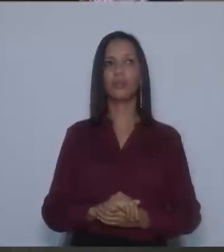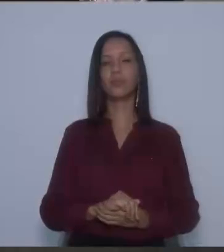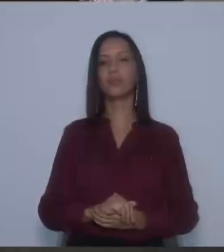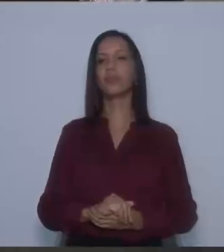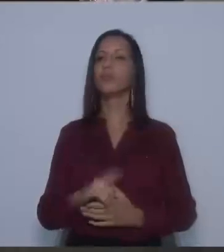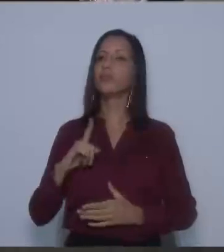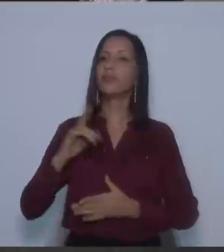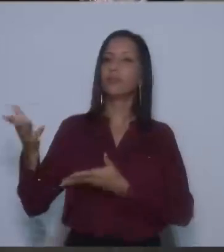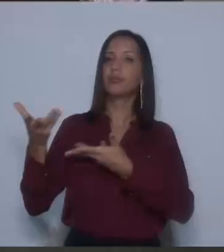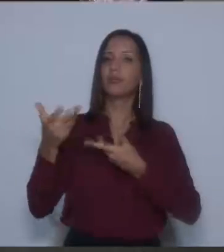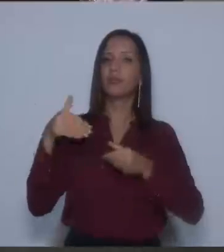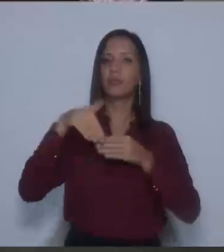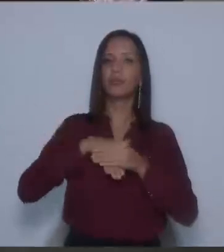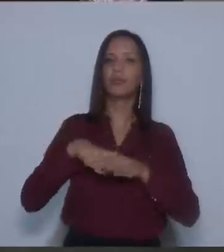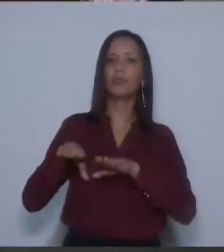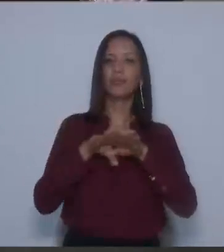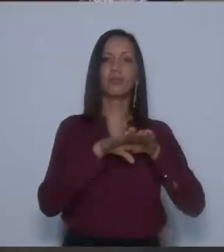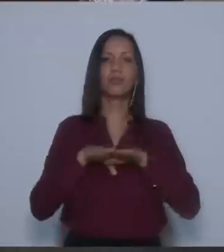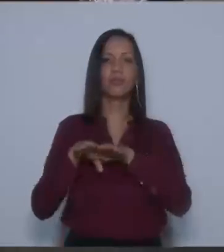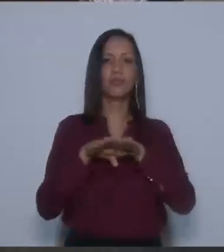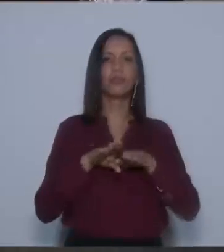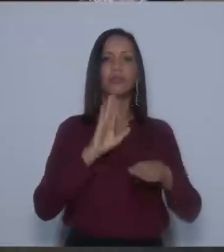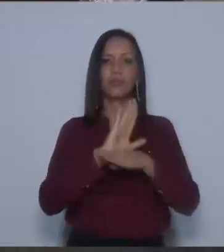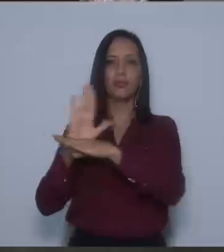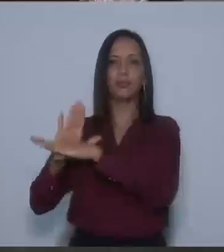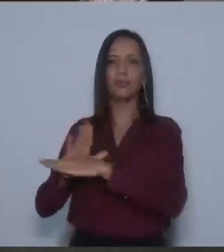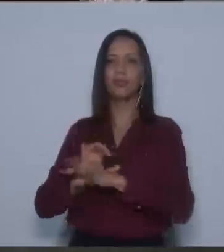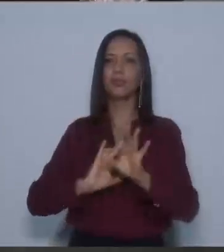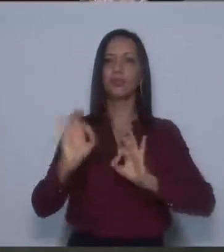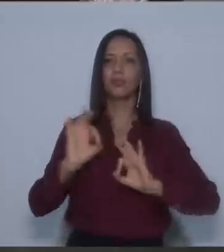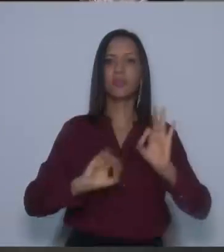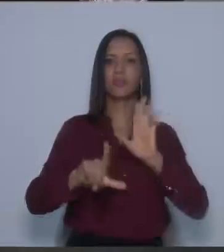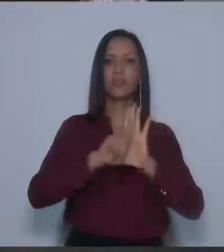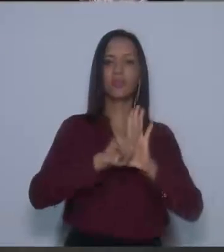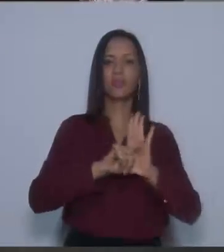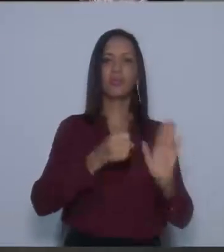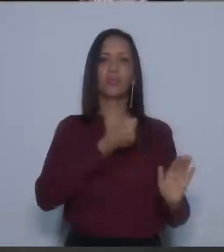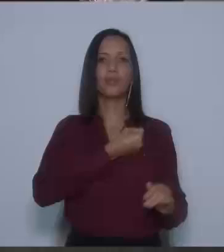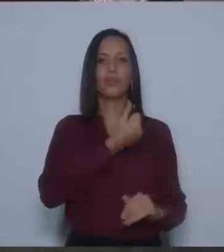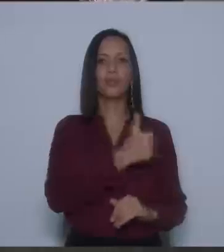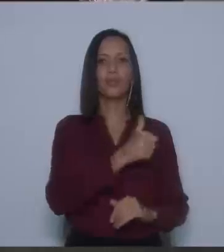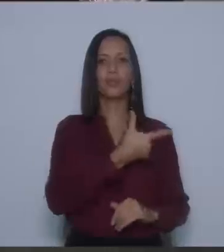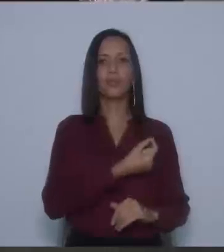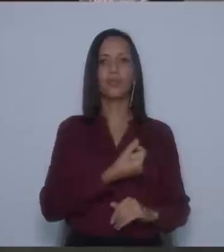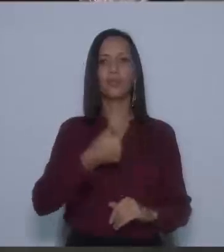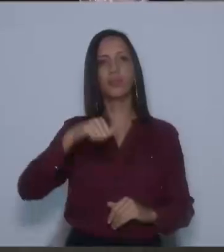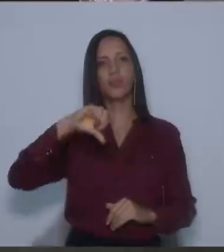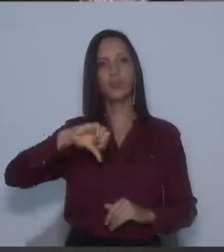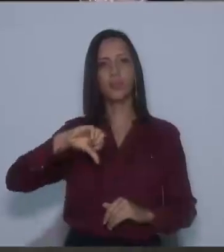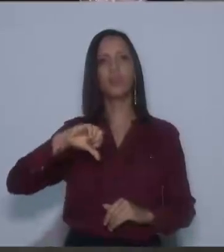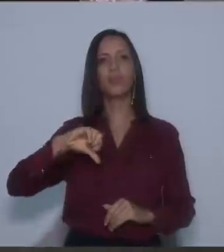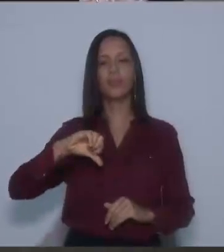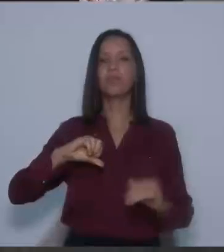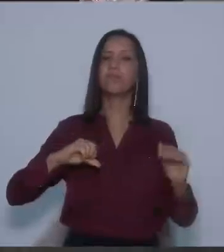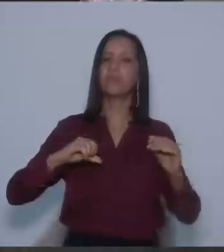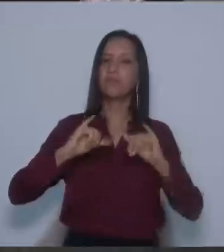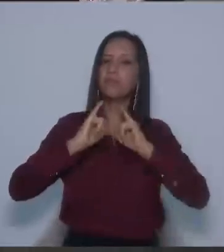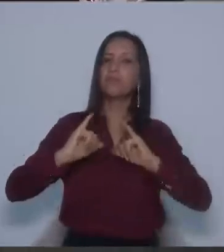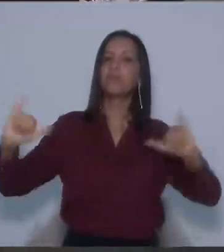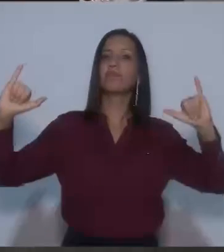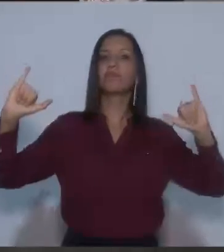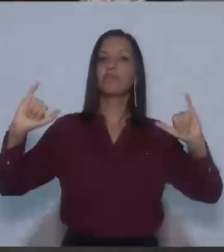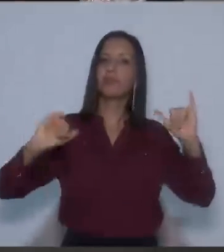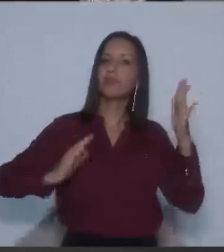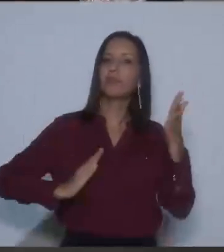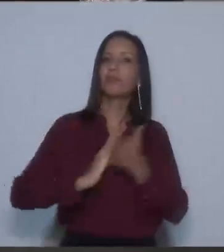Tendo recebido votação unânime e favorável em primeiro turno de votação, o projeto de lei ordinário número 11/2019 declaro